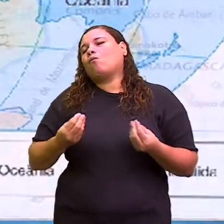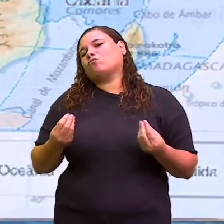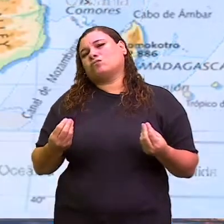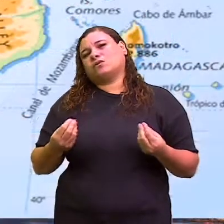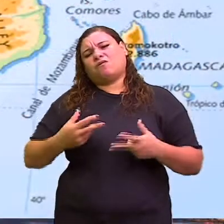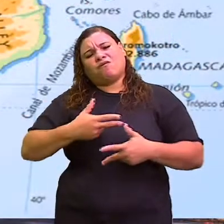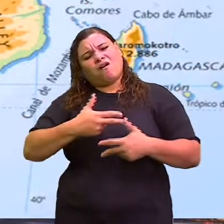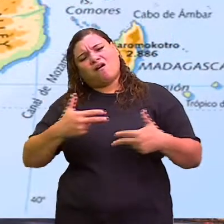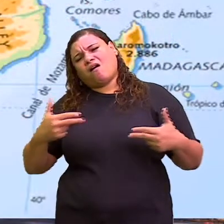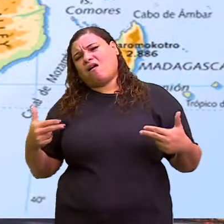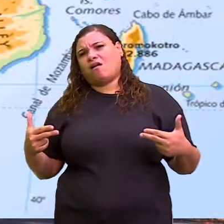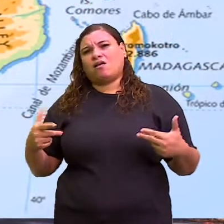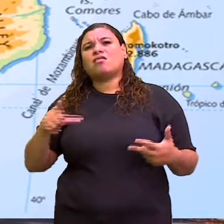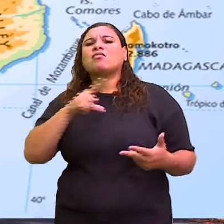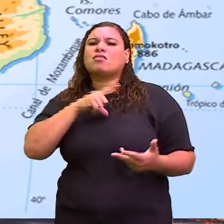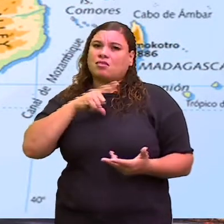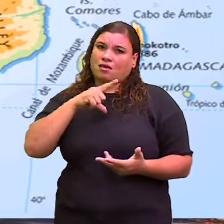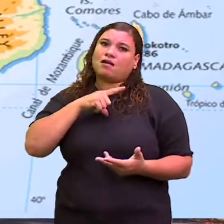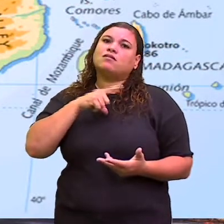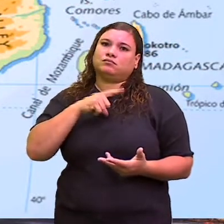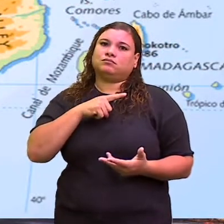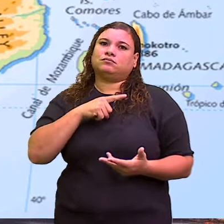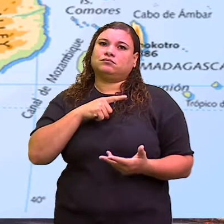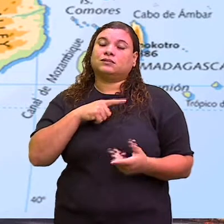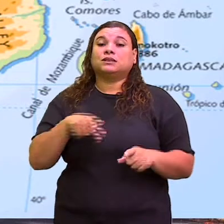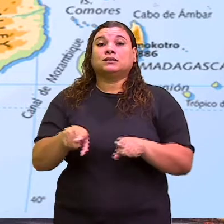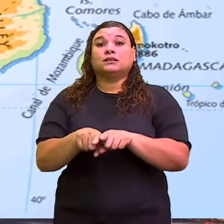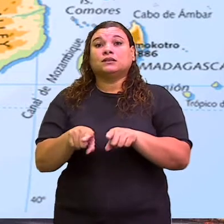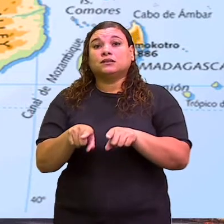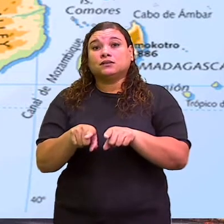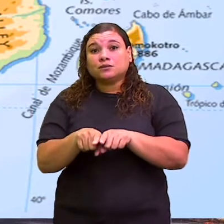ver um pouquinho sobre os tipos de relevos.